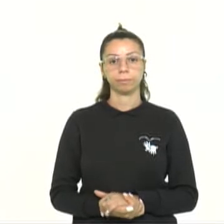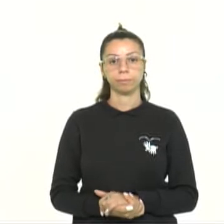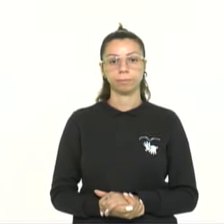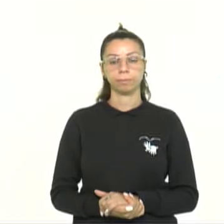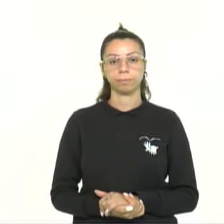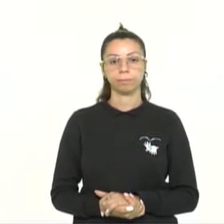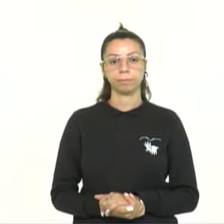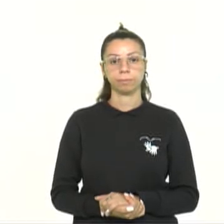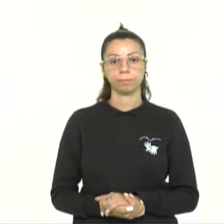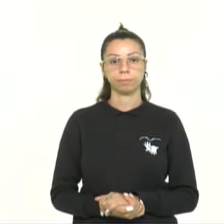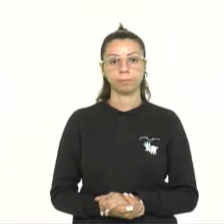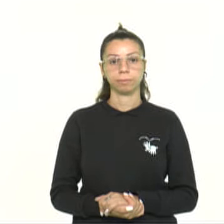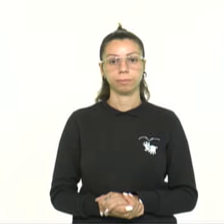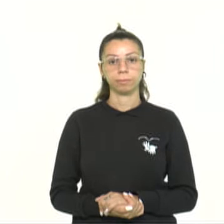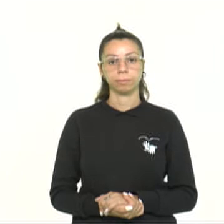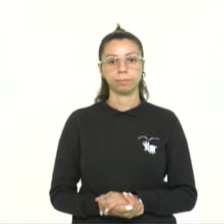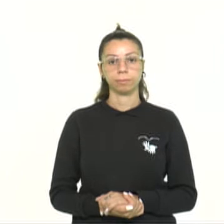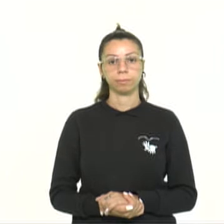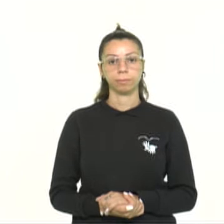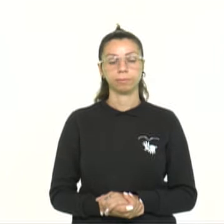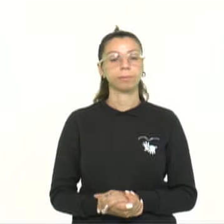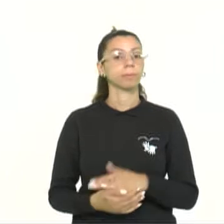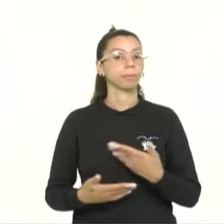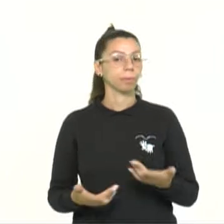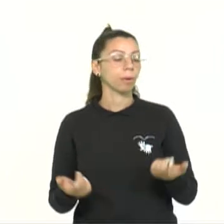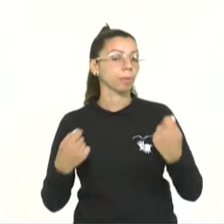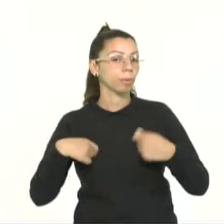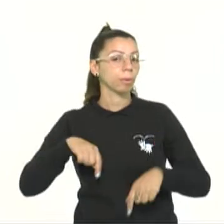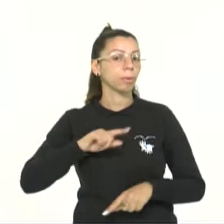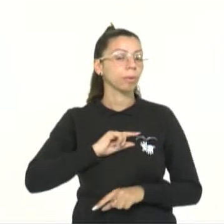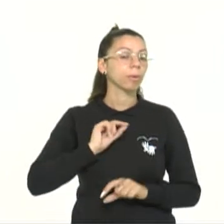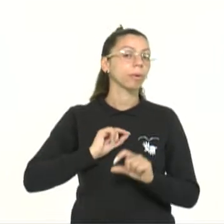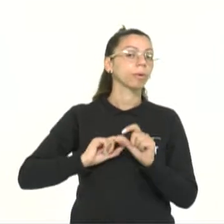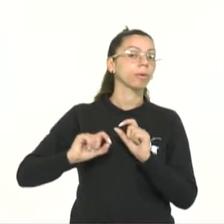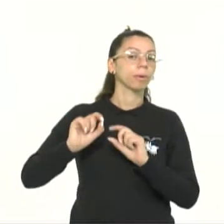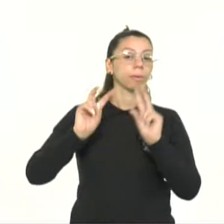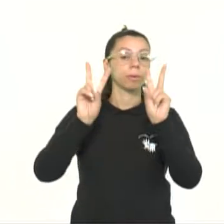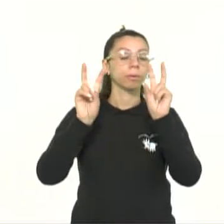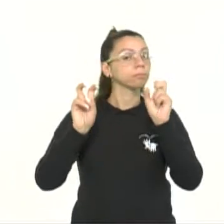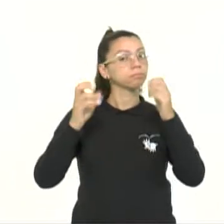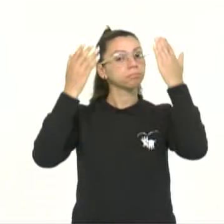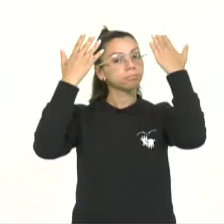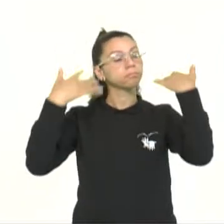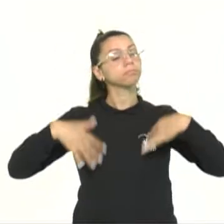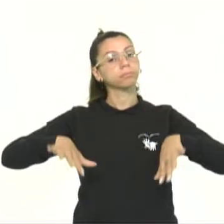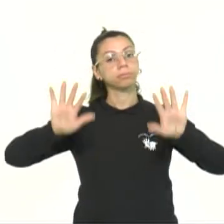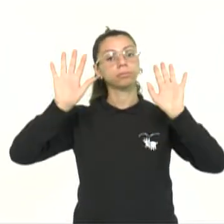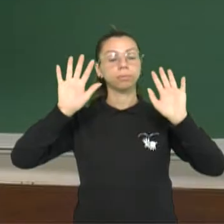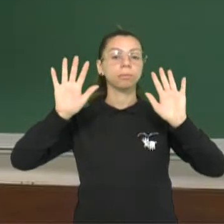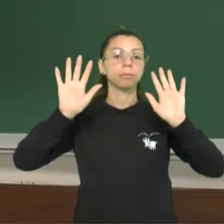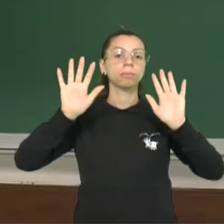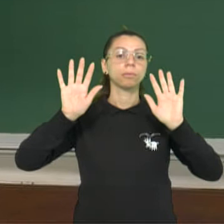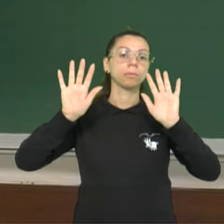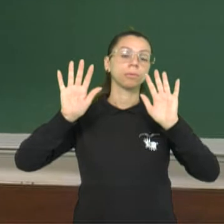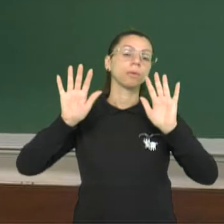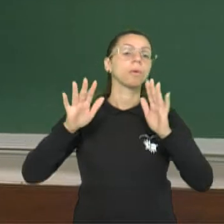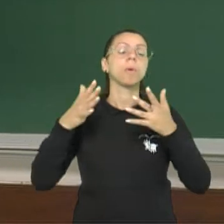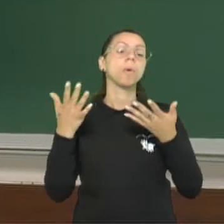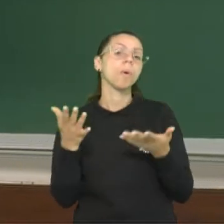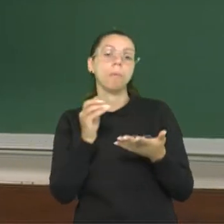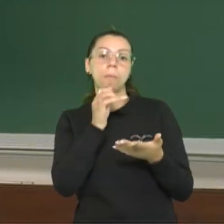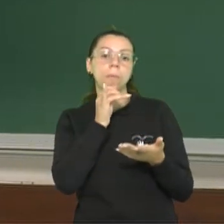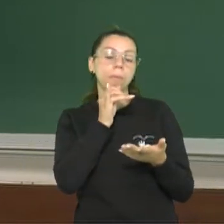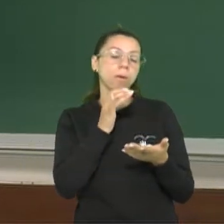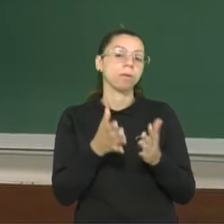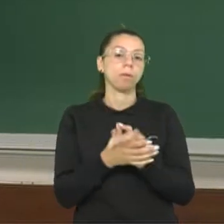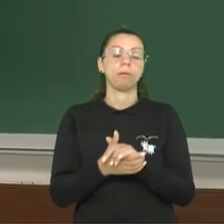naturalidad. Então, aí sugere que nós falemos, né, sobre o assunto com naturalidade, não como se fosse uma